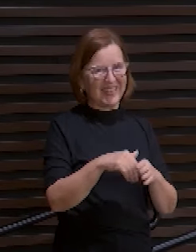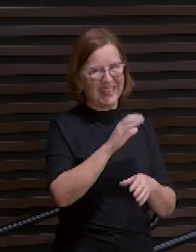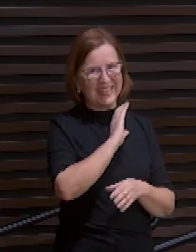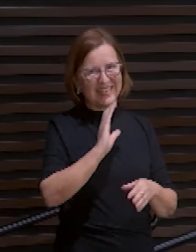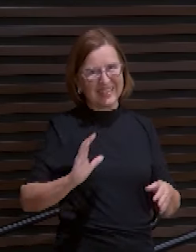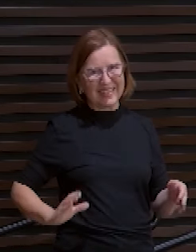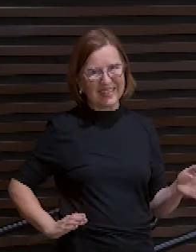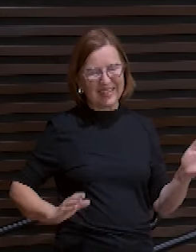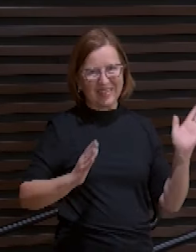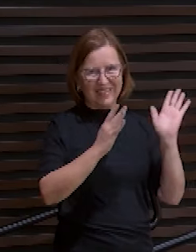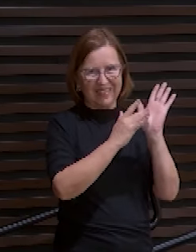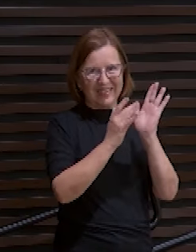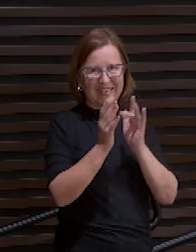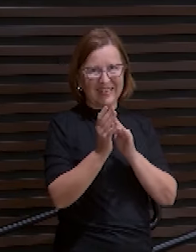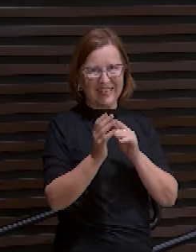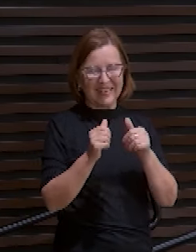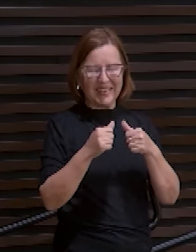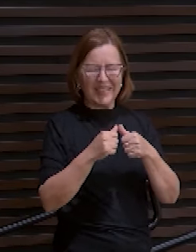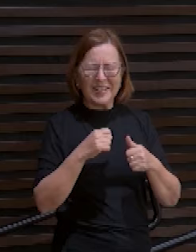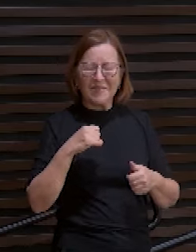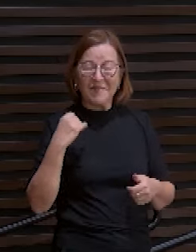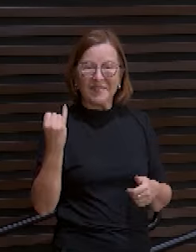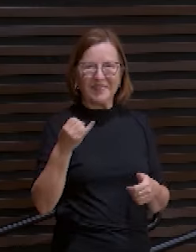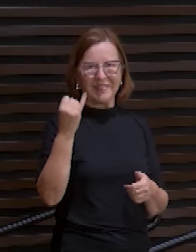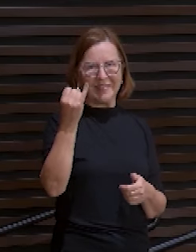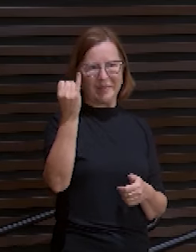Jesus isso é muito